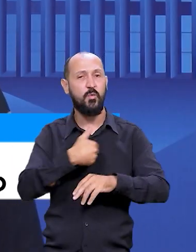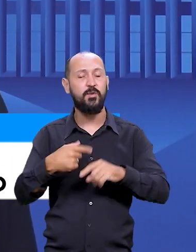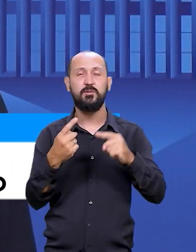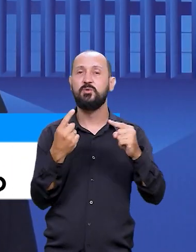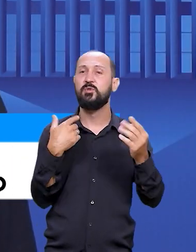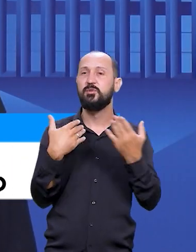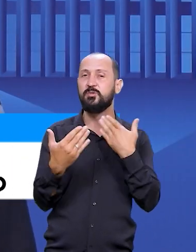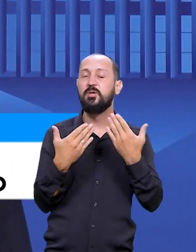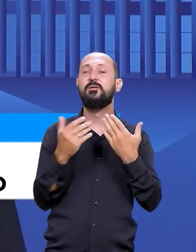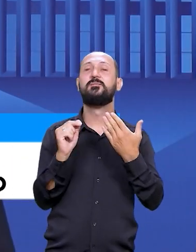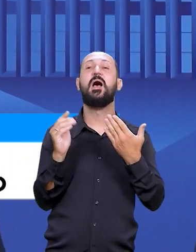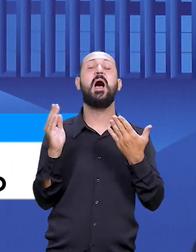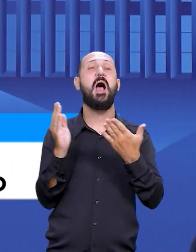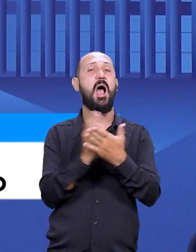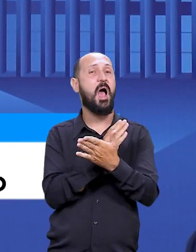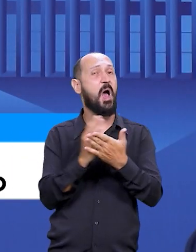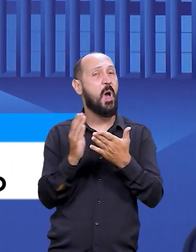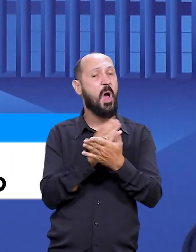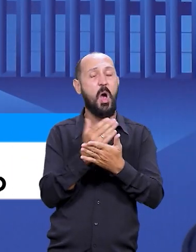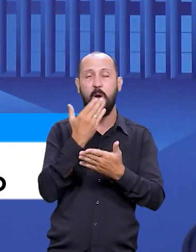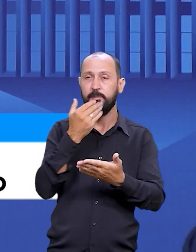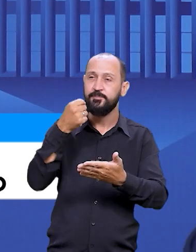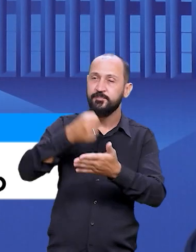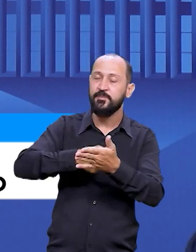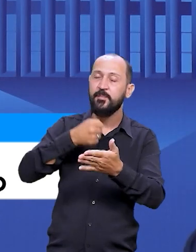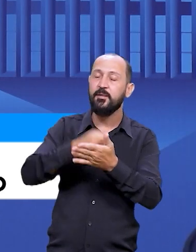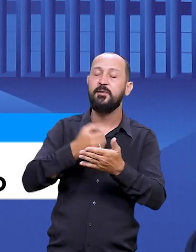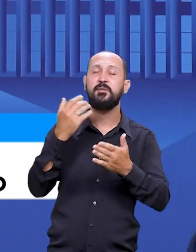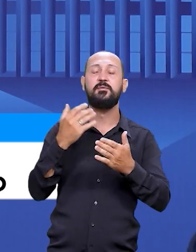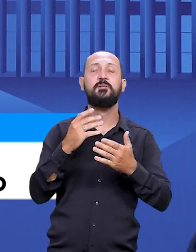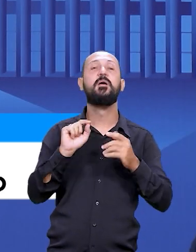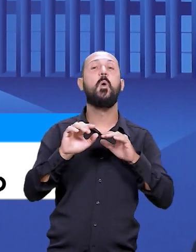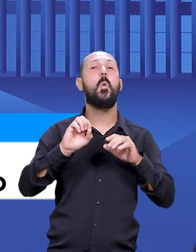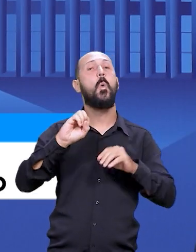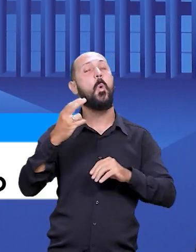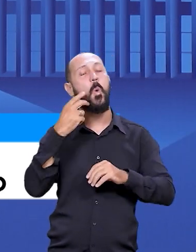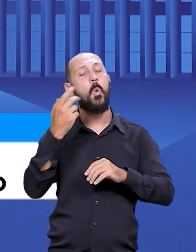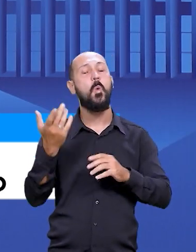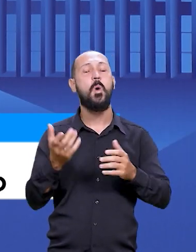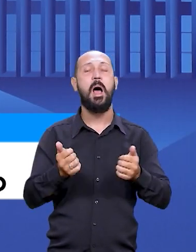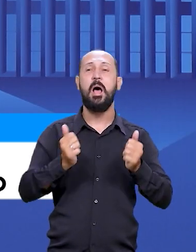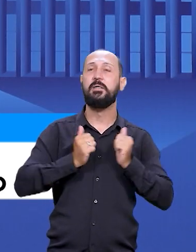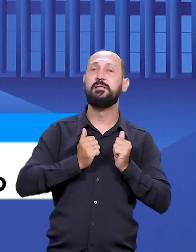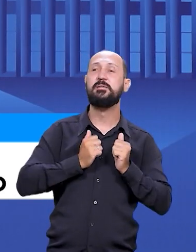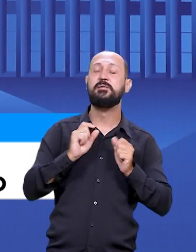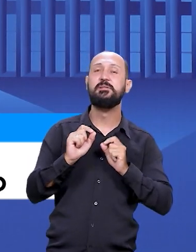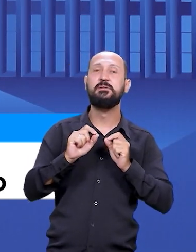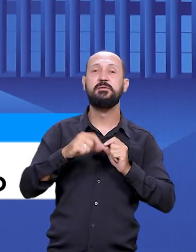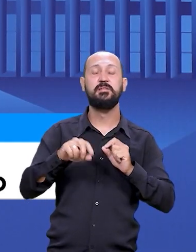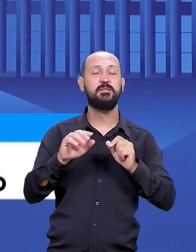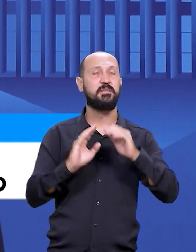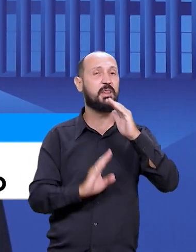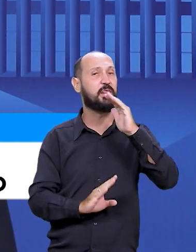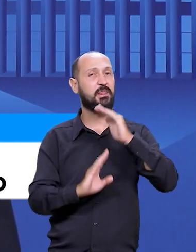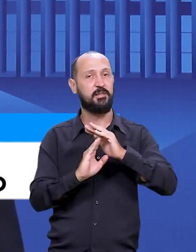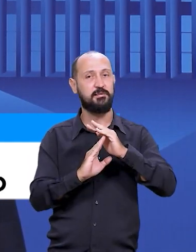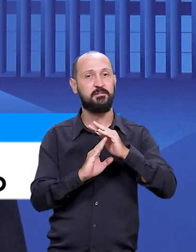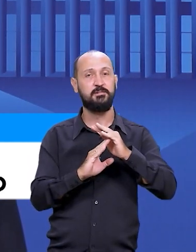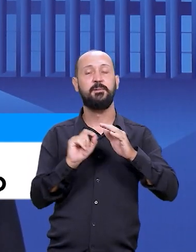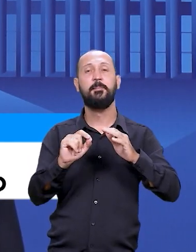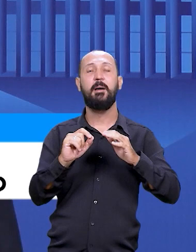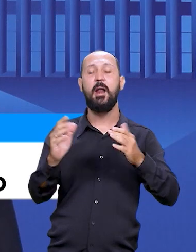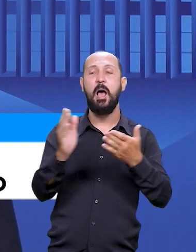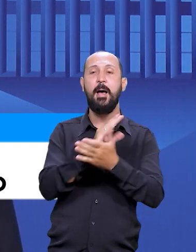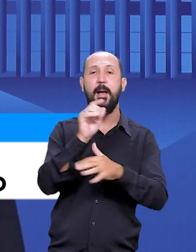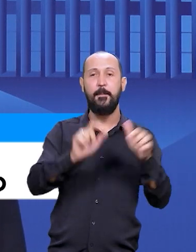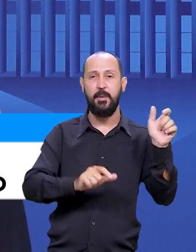possamos sentar com o governo e discutirmos algum tipo de cobrança intermediária ou até mesmo a isenção desse